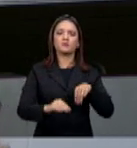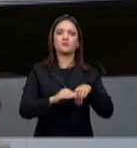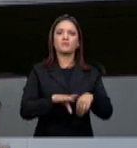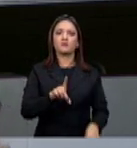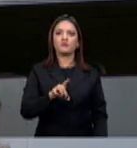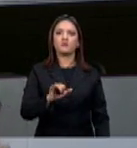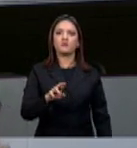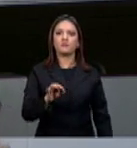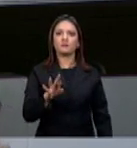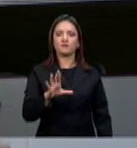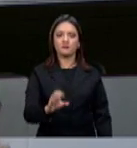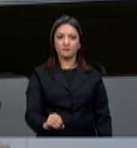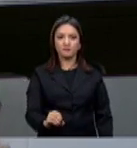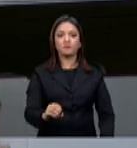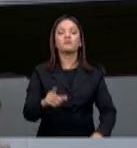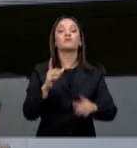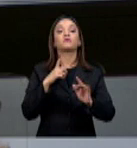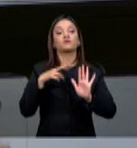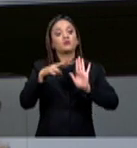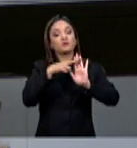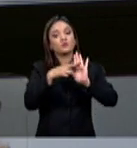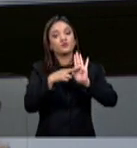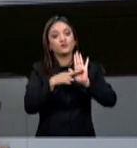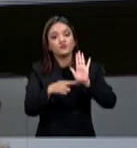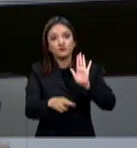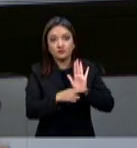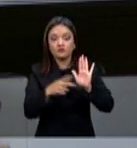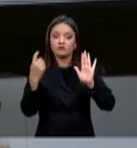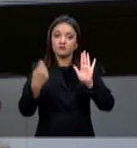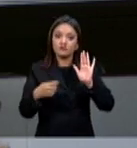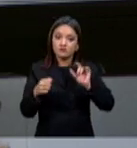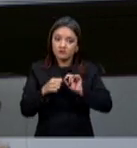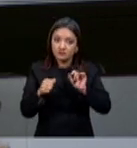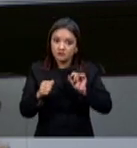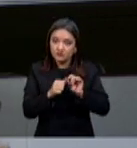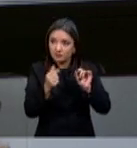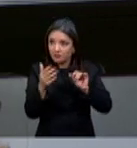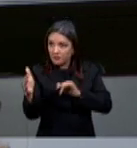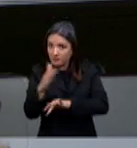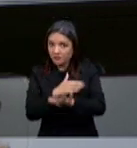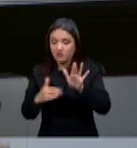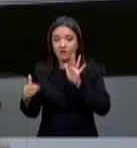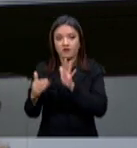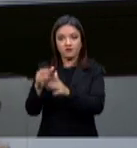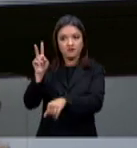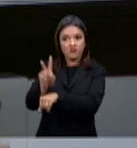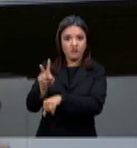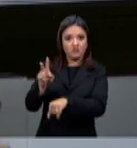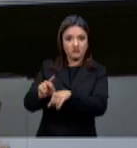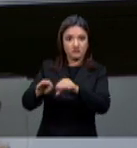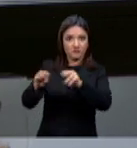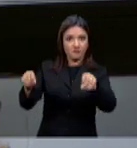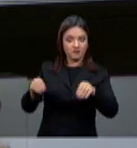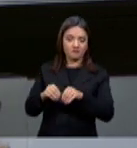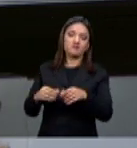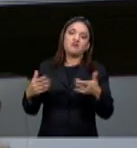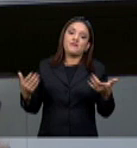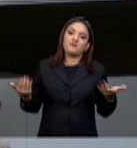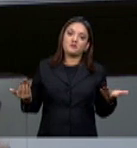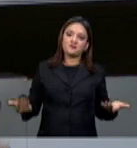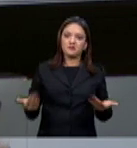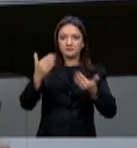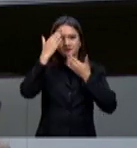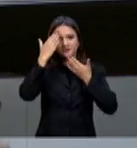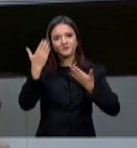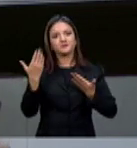Direito, os parâmetros que haverão de ser seguidos para todas as demarcações daqui para frente. Então,